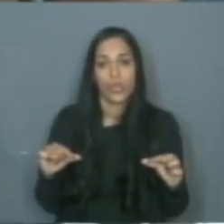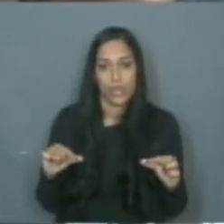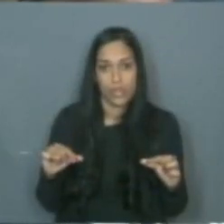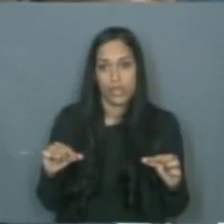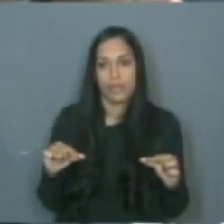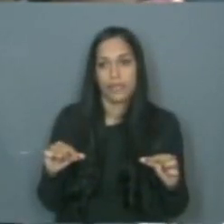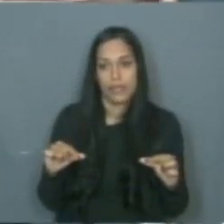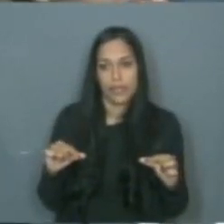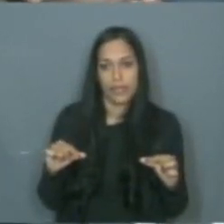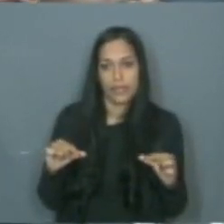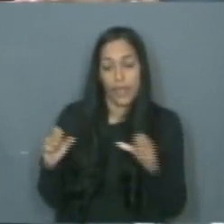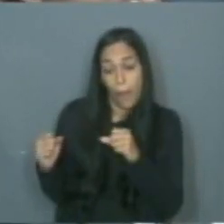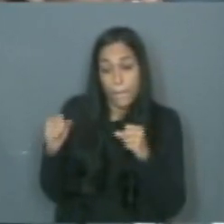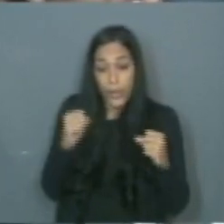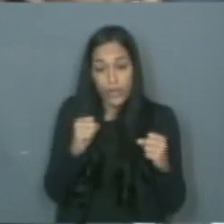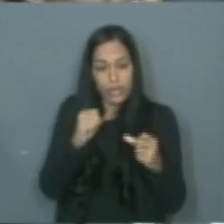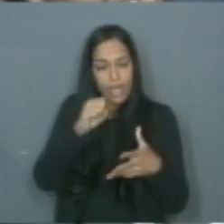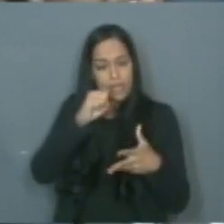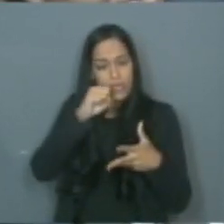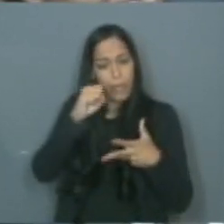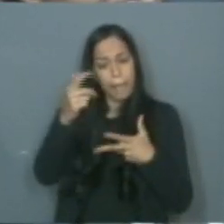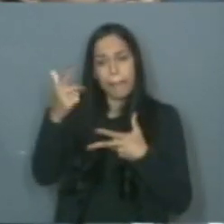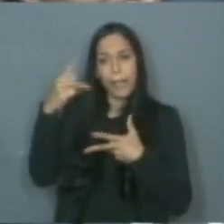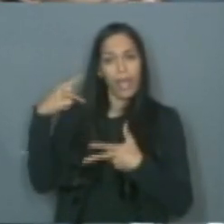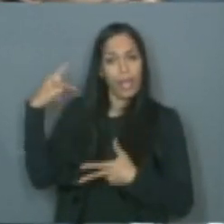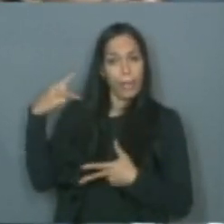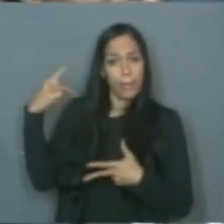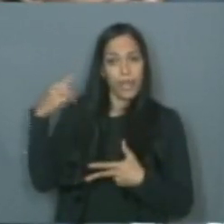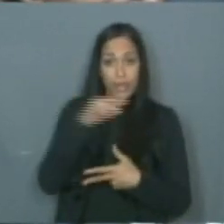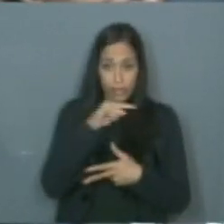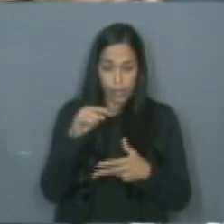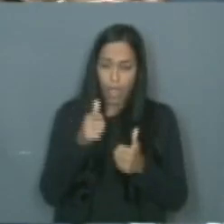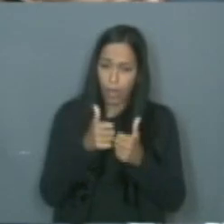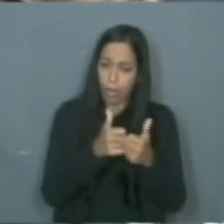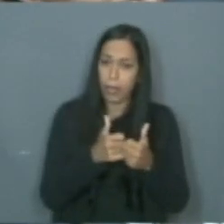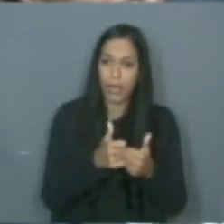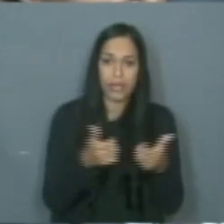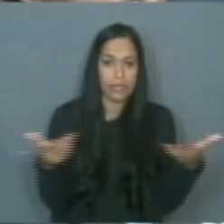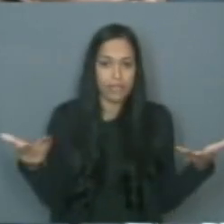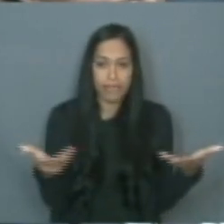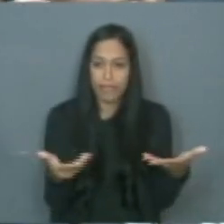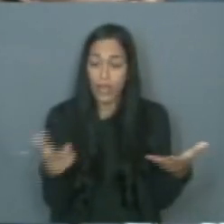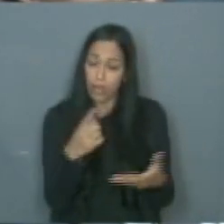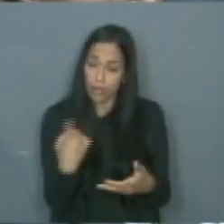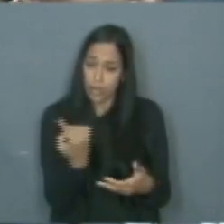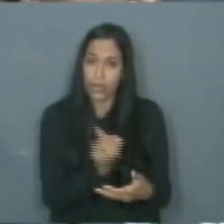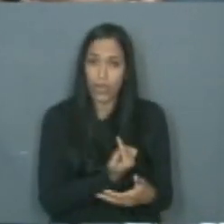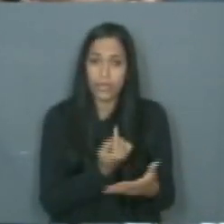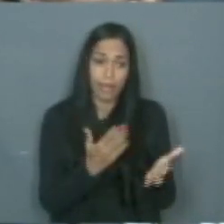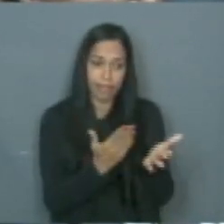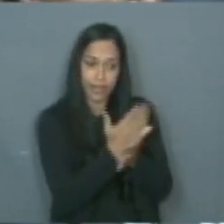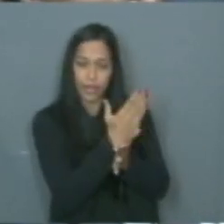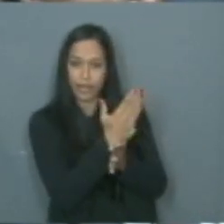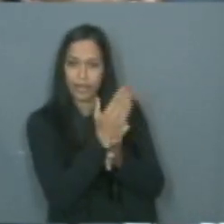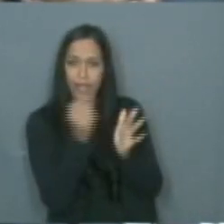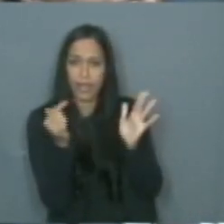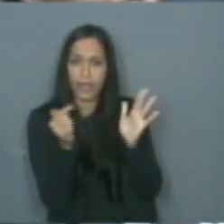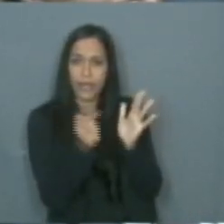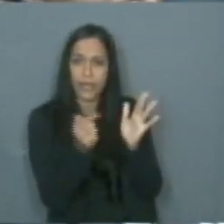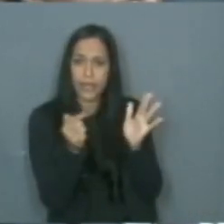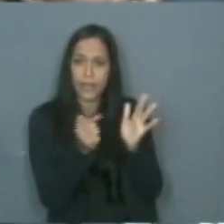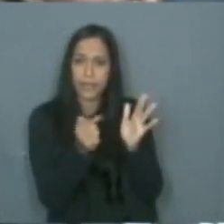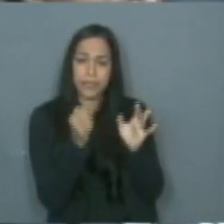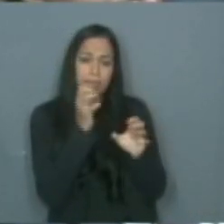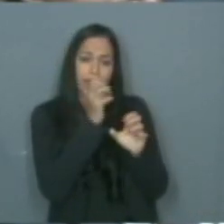casas legislativas. A senhora deve ter acompanhado, inclusive, que agora já não é mais prerrogativa nossa ter que aprovar